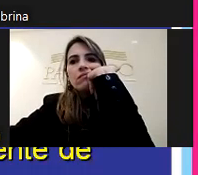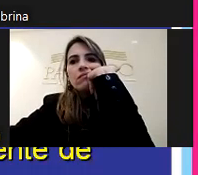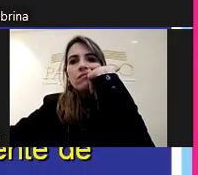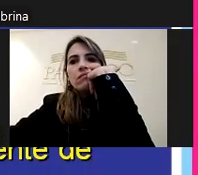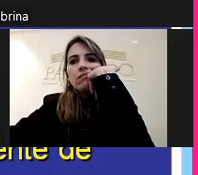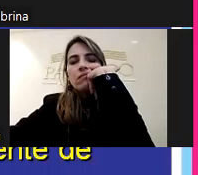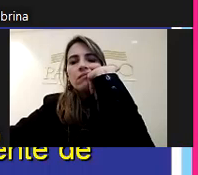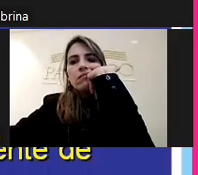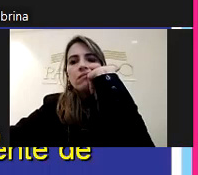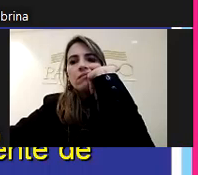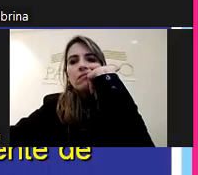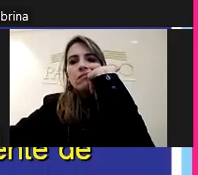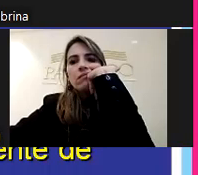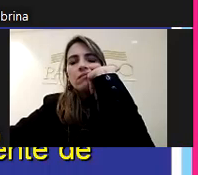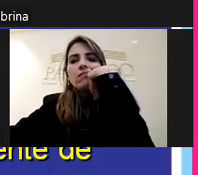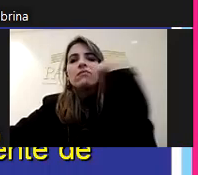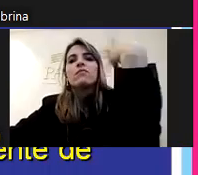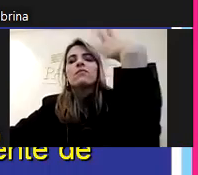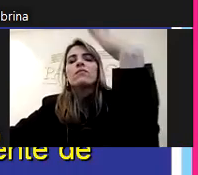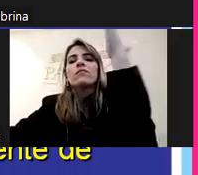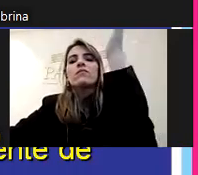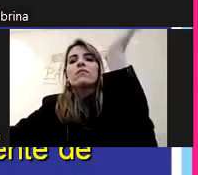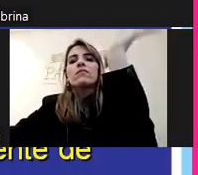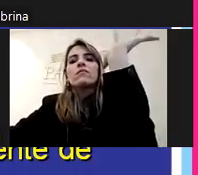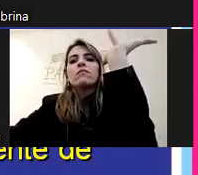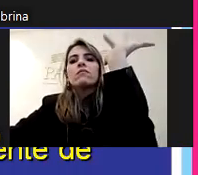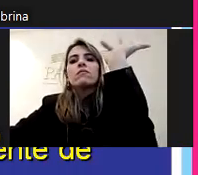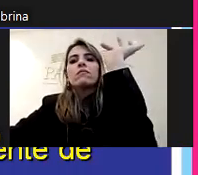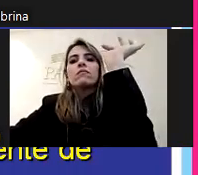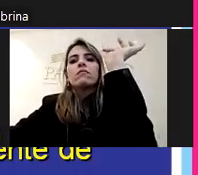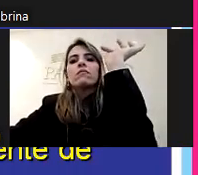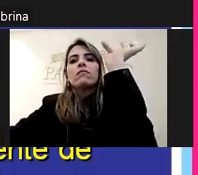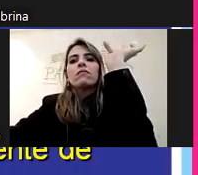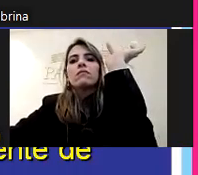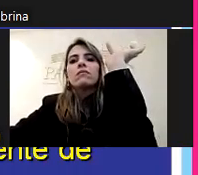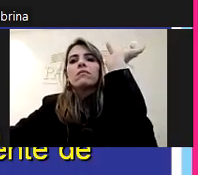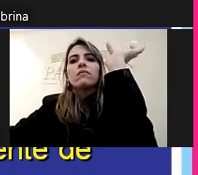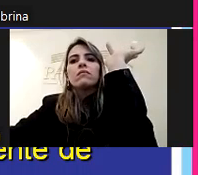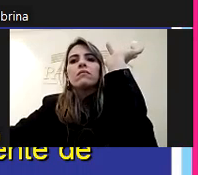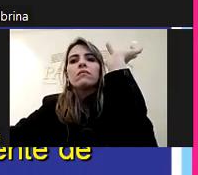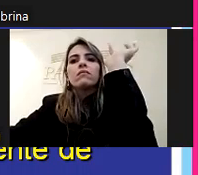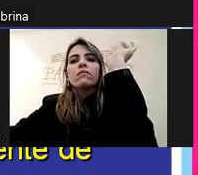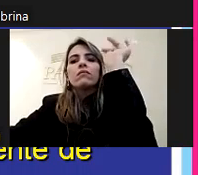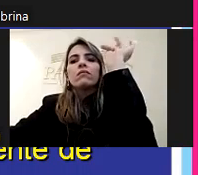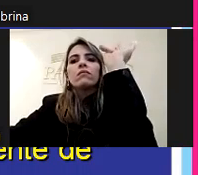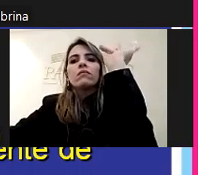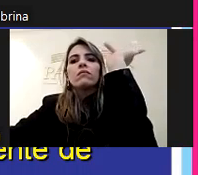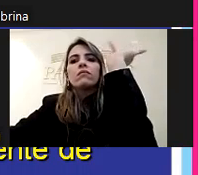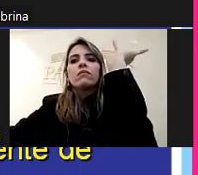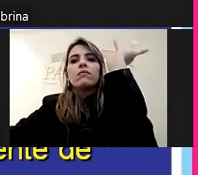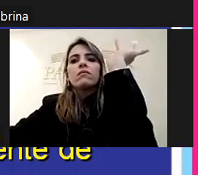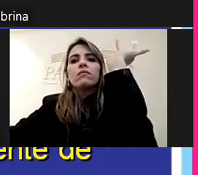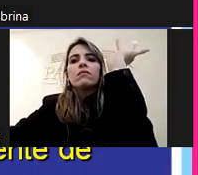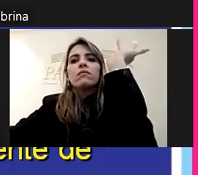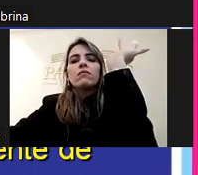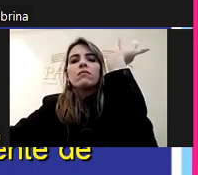Nas causas psicológicas ou psíquicas, na maioria, as causas da ejaculação